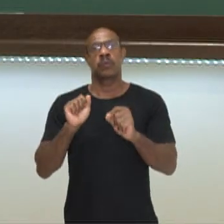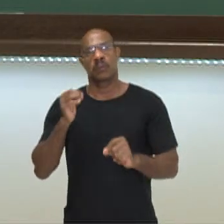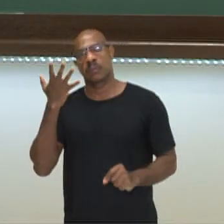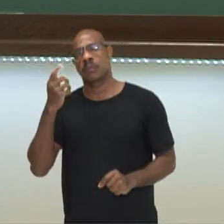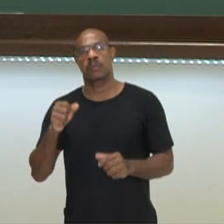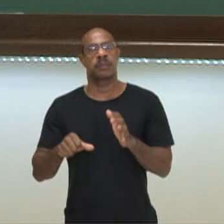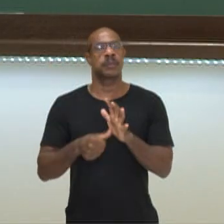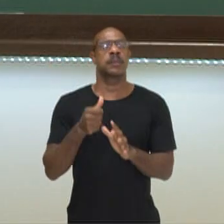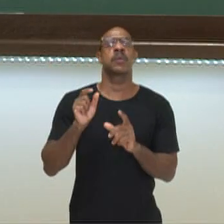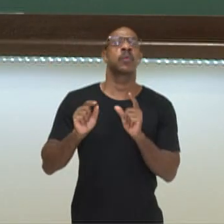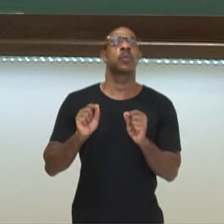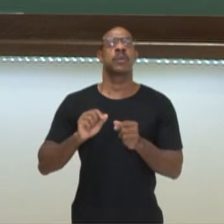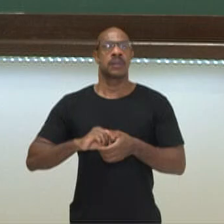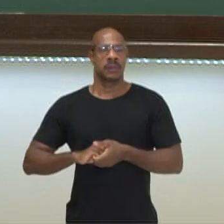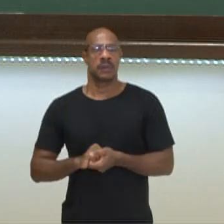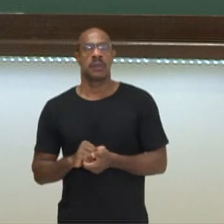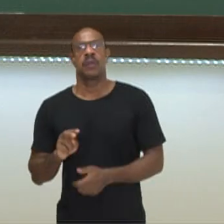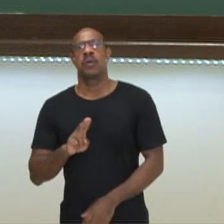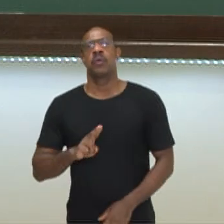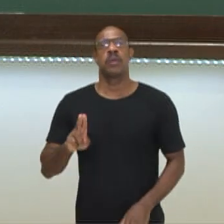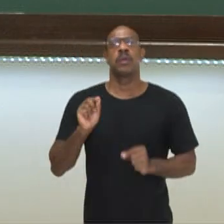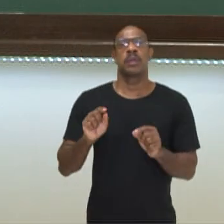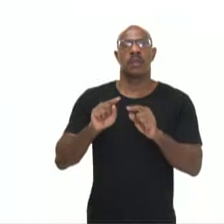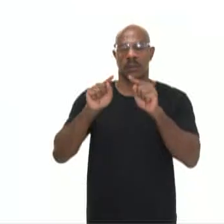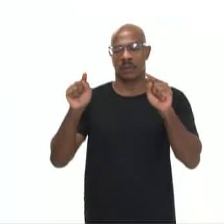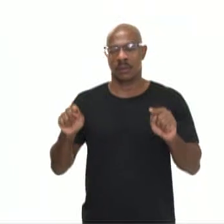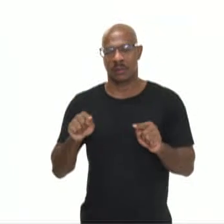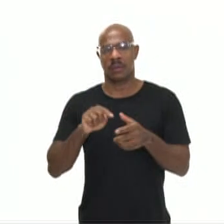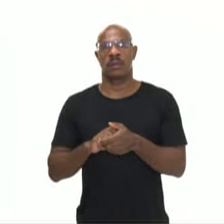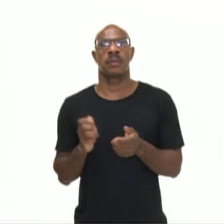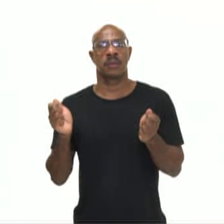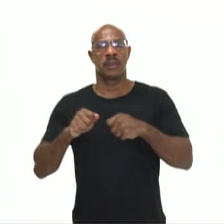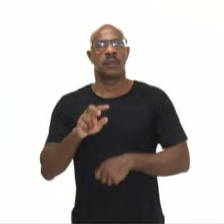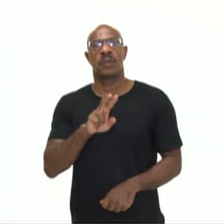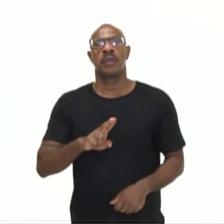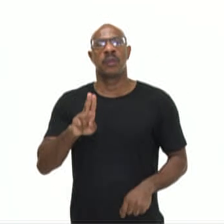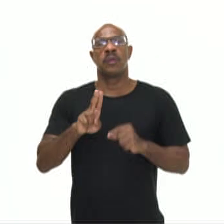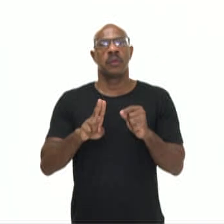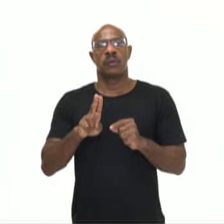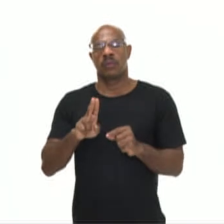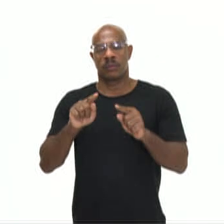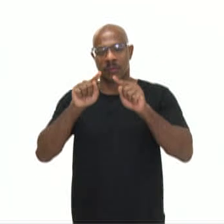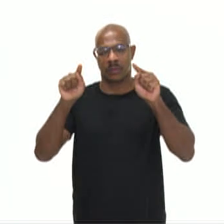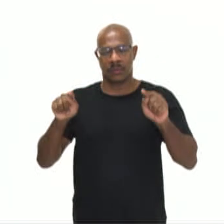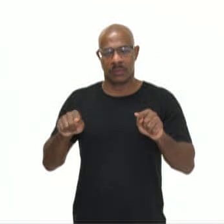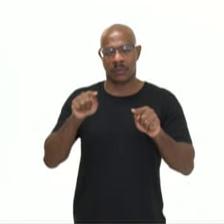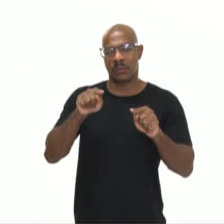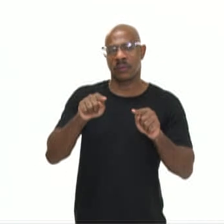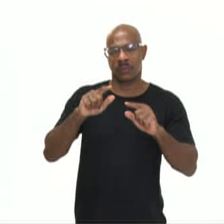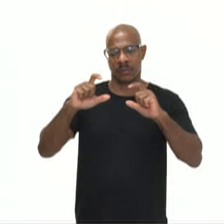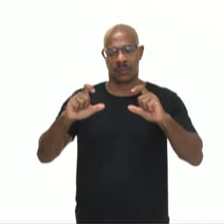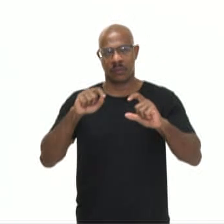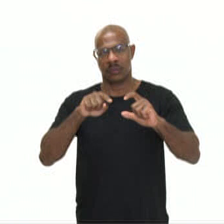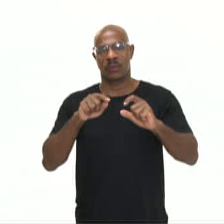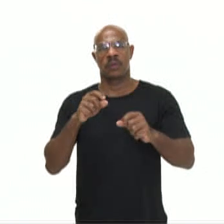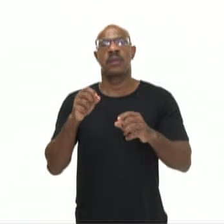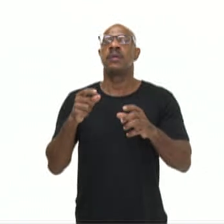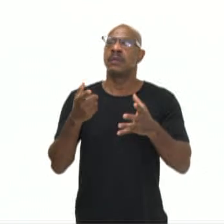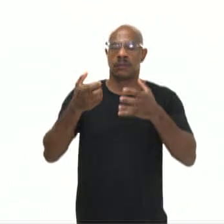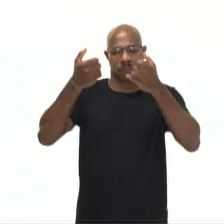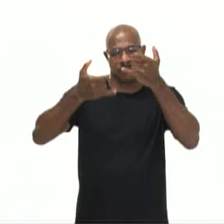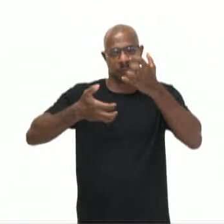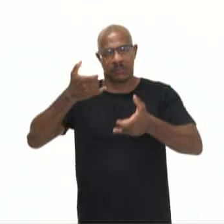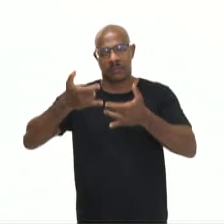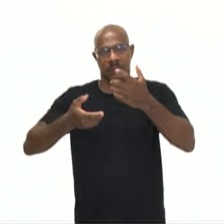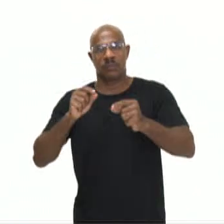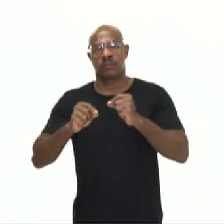primeiro? Usando o parênteses, ó. Podemos utilizar parênteses ao escrever expressões